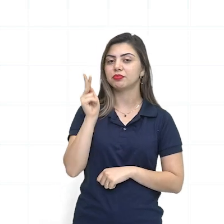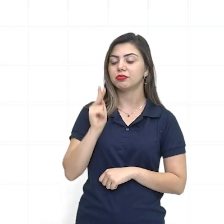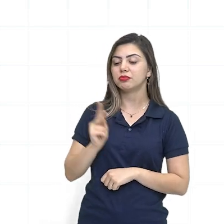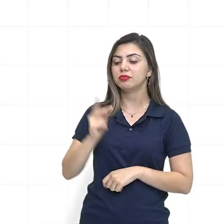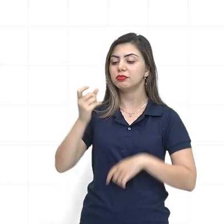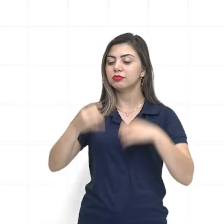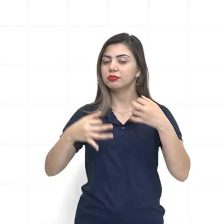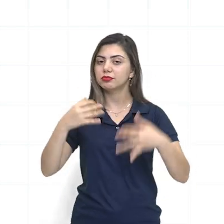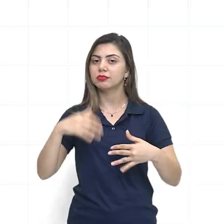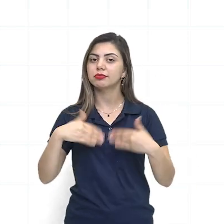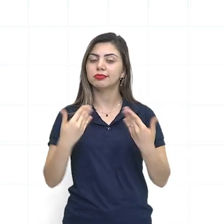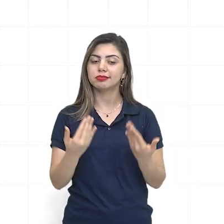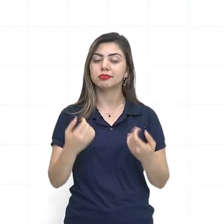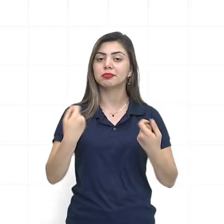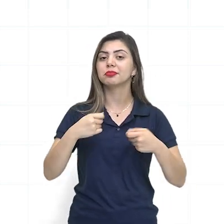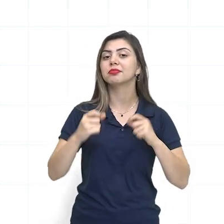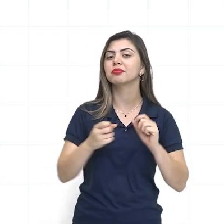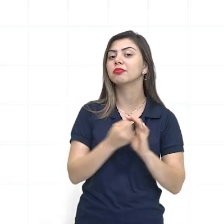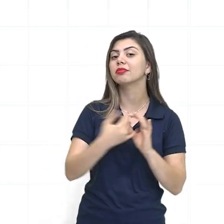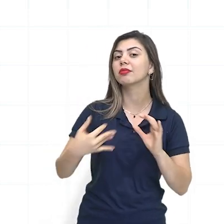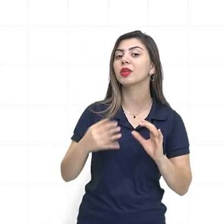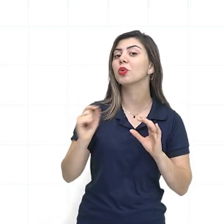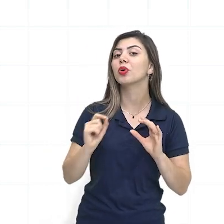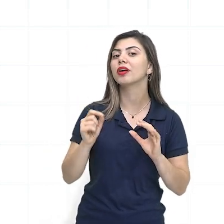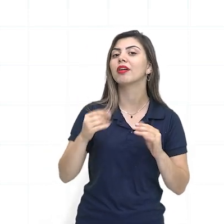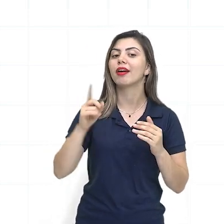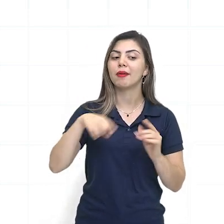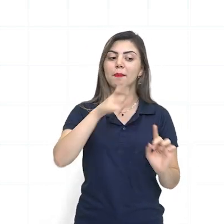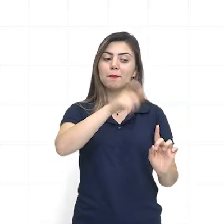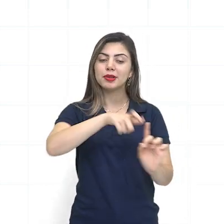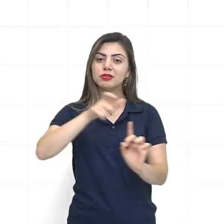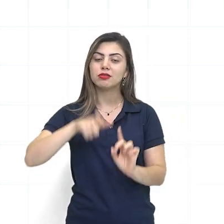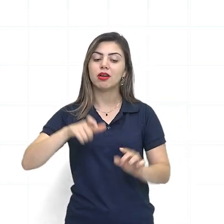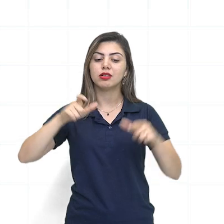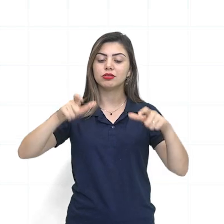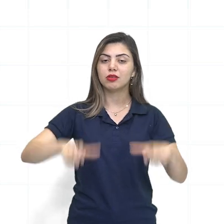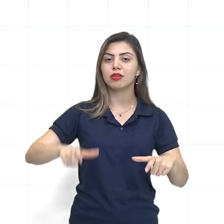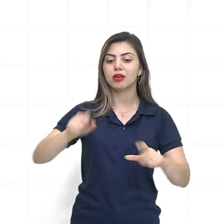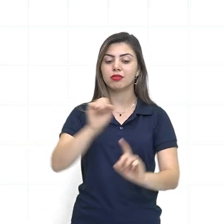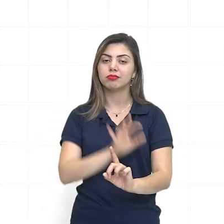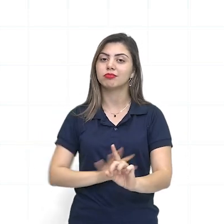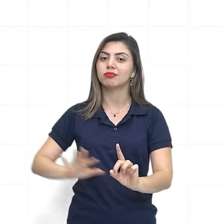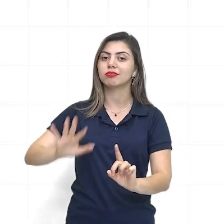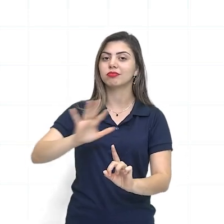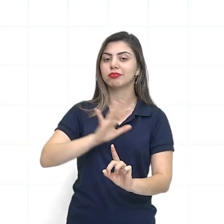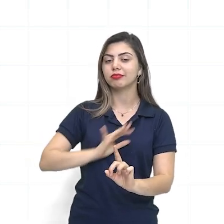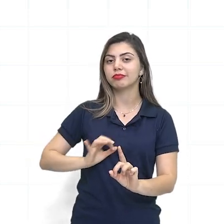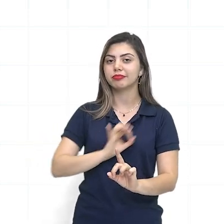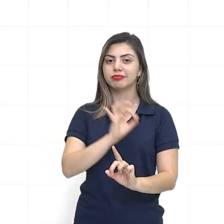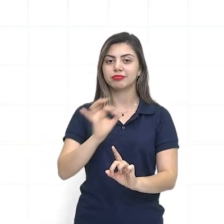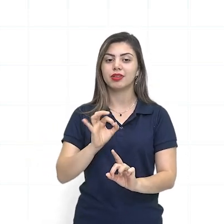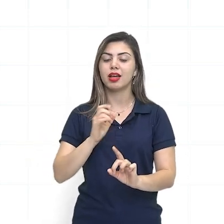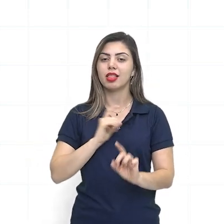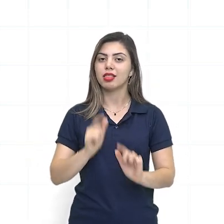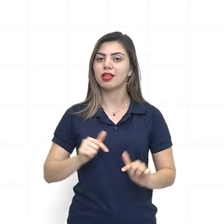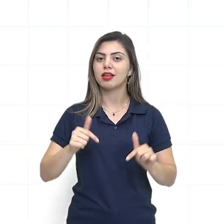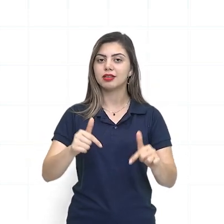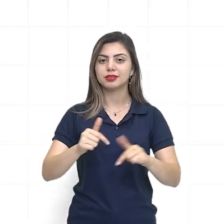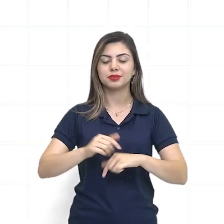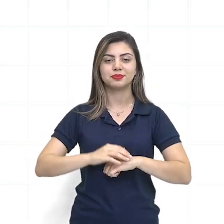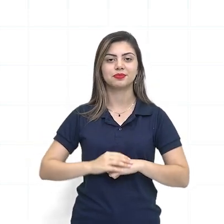ter personagem, precisa-se ter o local, né, o espaço onde os personagens irão se